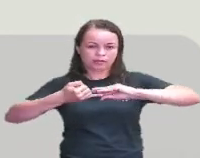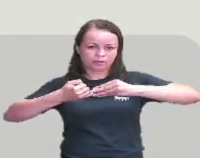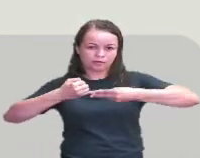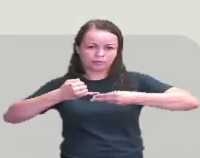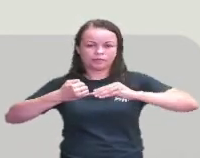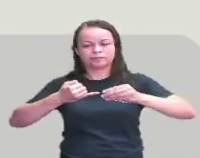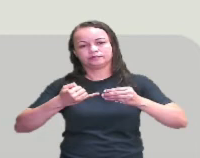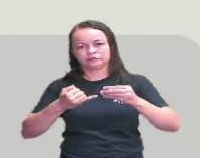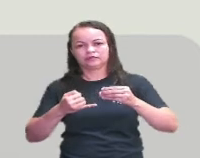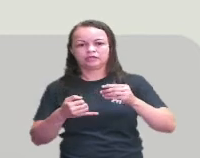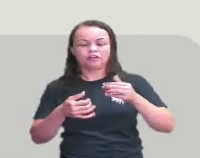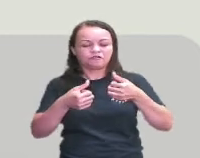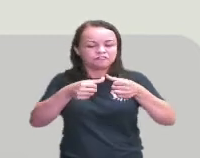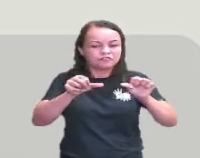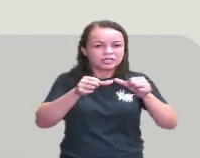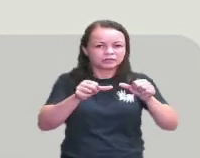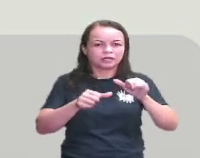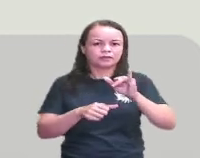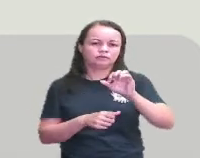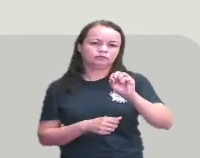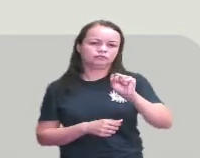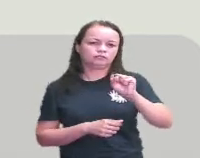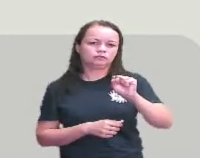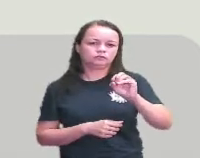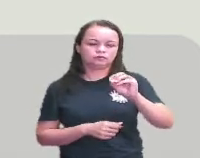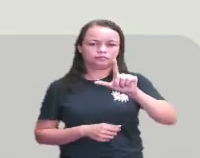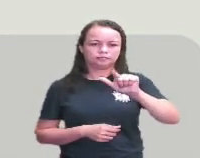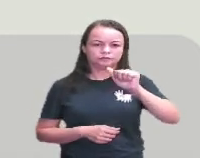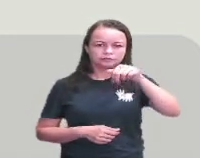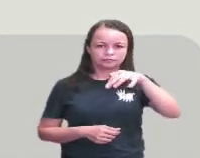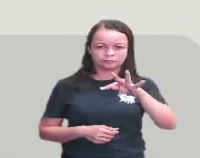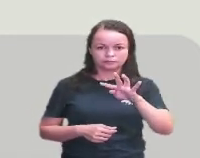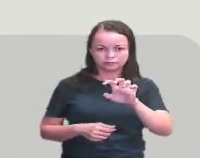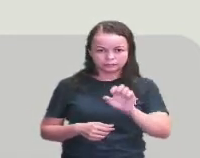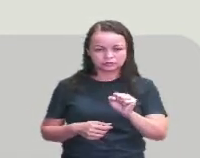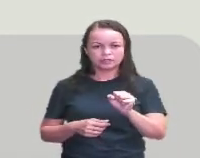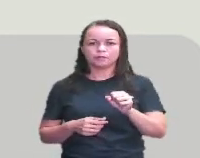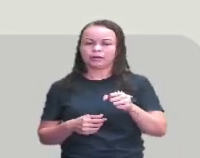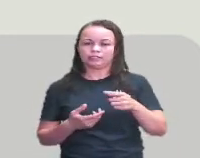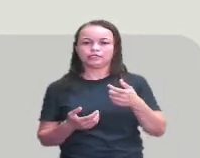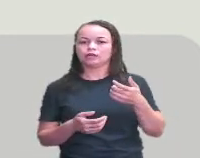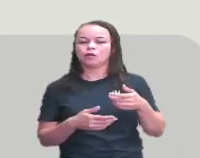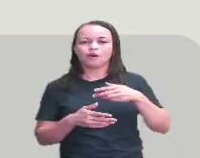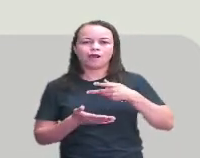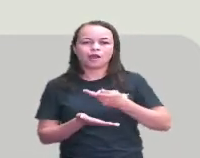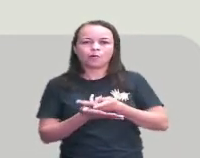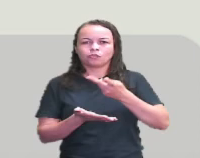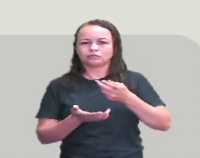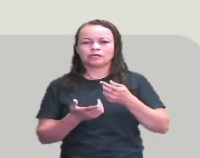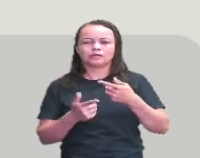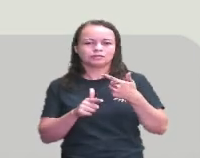ou isolantes, fitas isolantes, para que não ocorra acidentes.